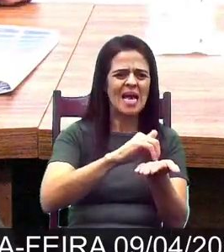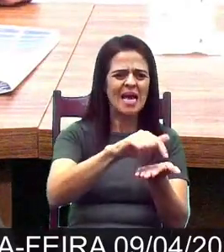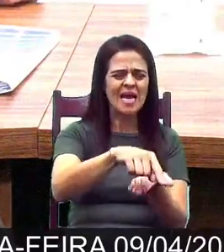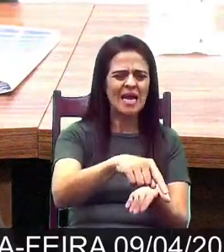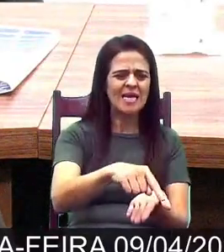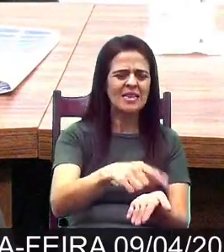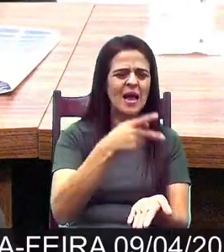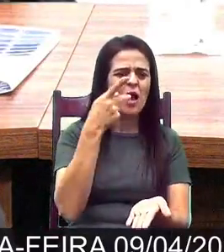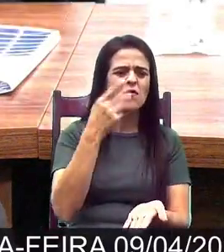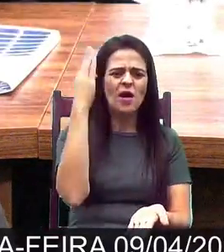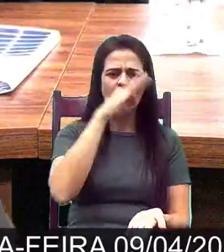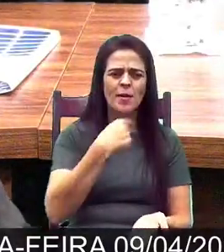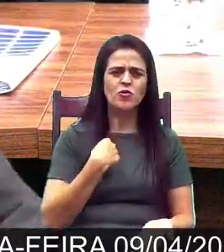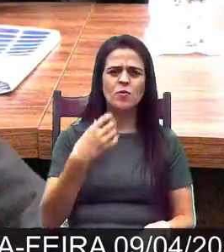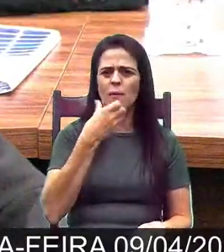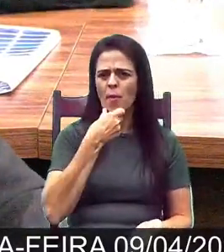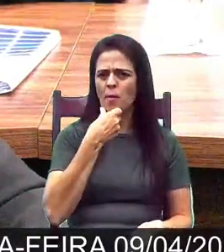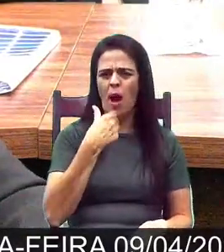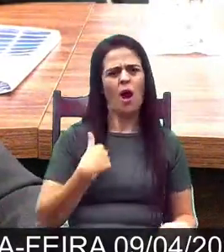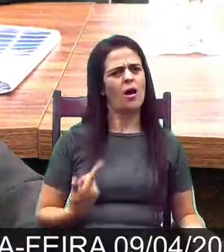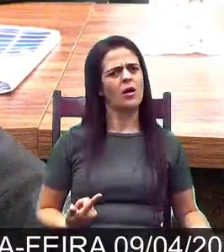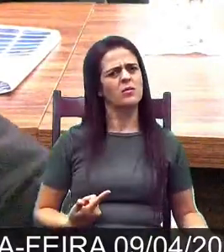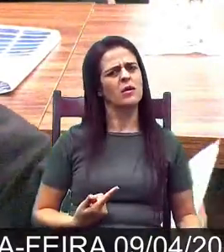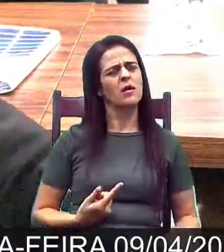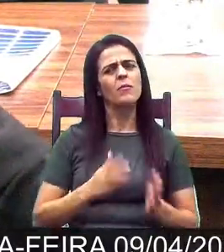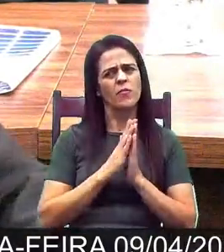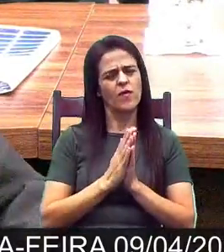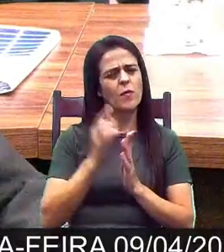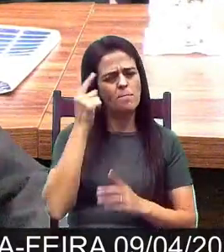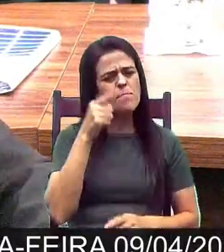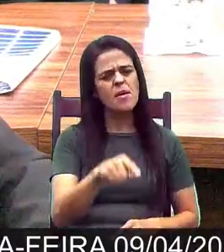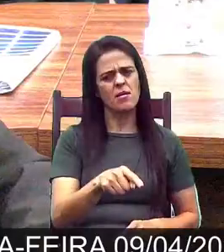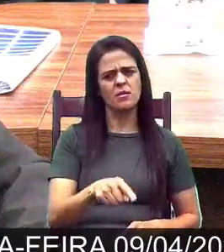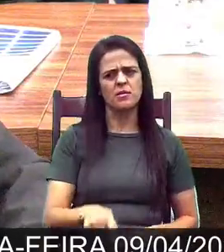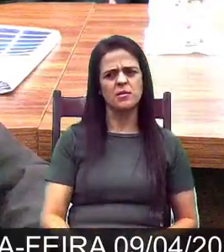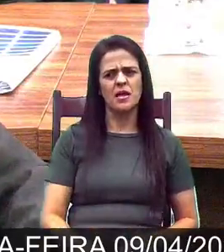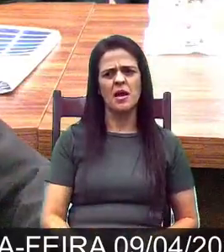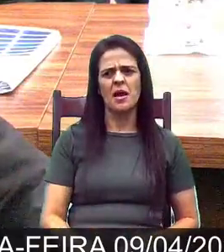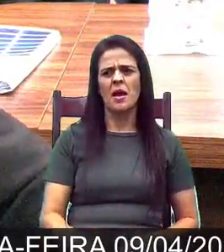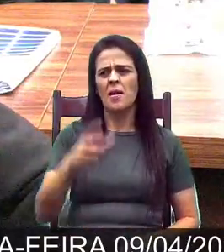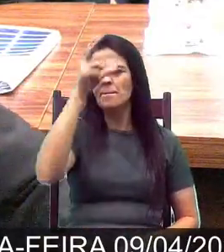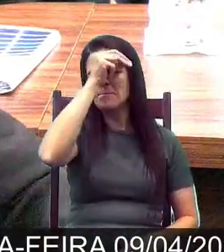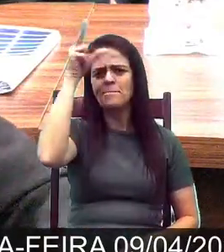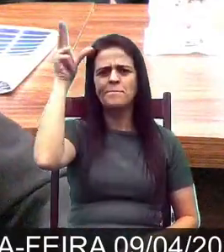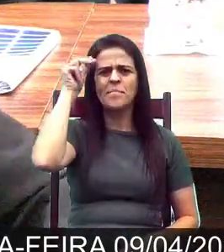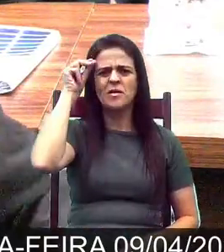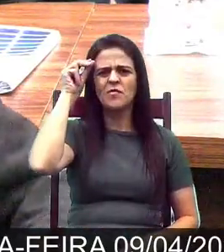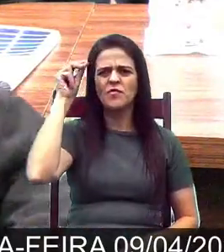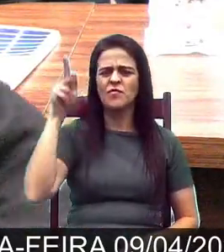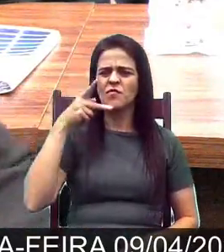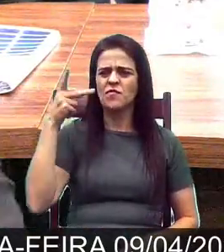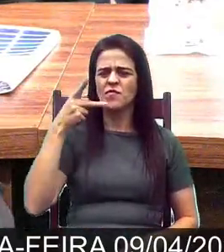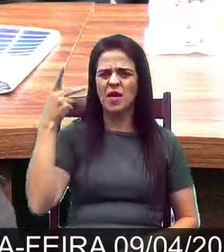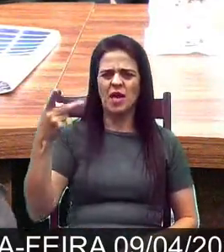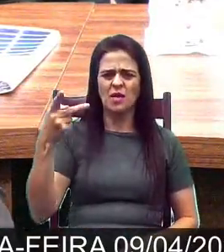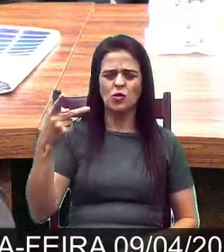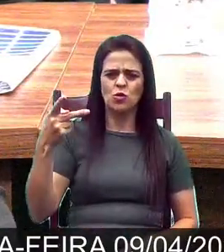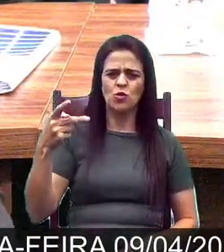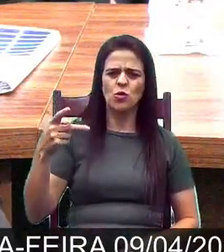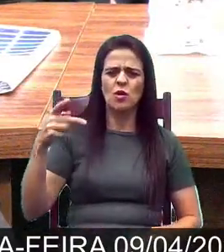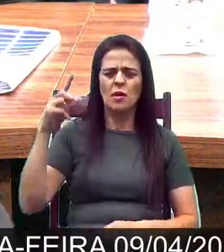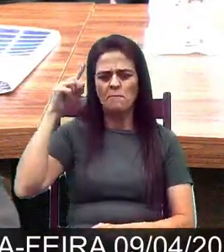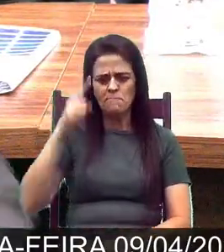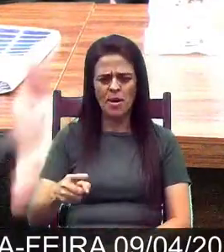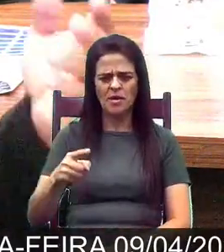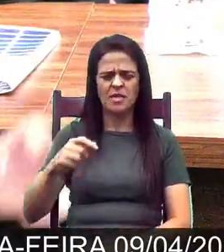bater no você na rádio? Pelo amor de Deus, gente, vamos repensar aí. Esse negócio de prefeito ficar batendo vereador dele, secretário ficar batendo vereador,